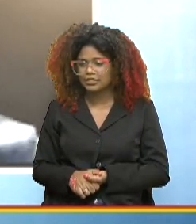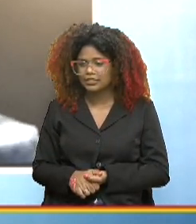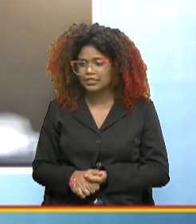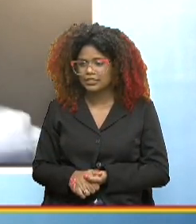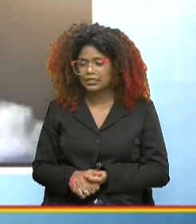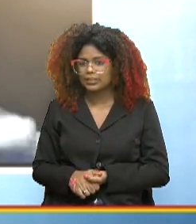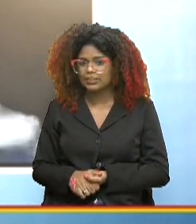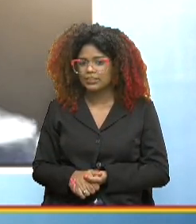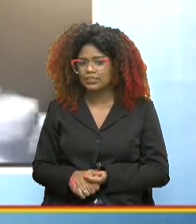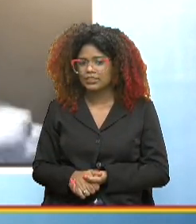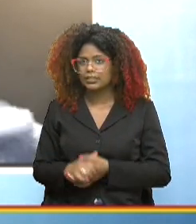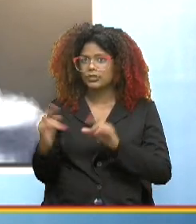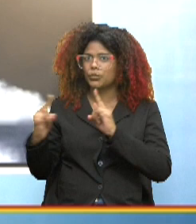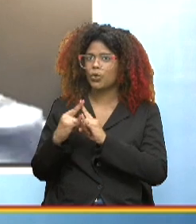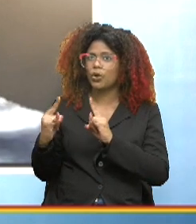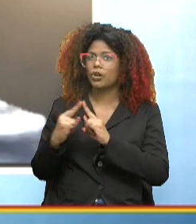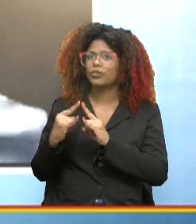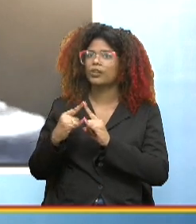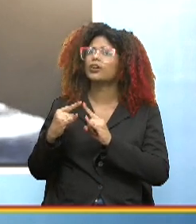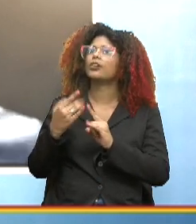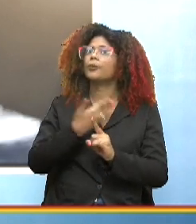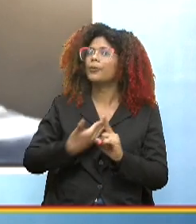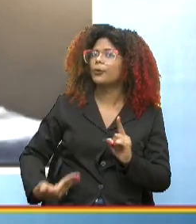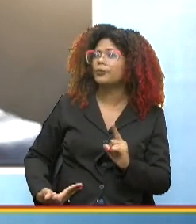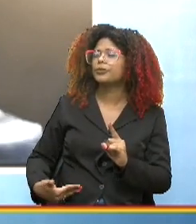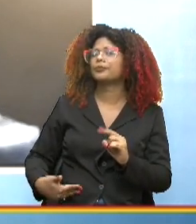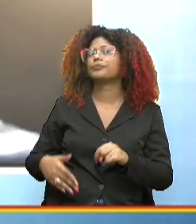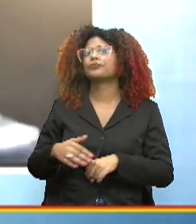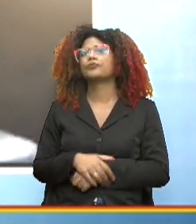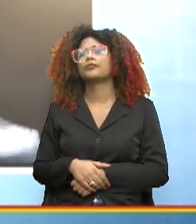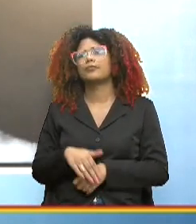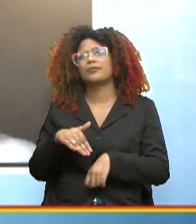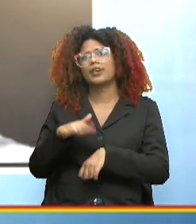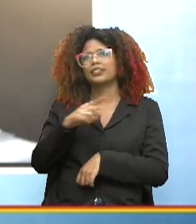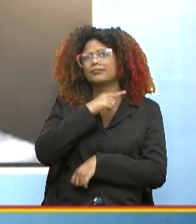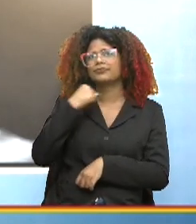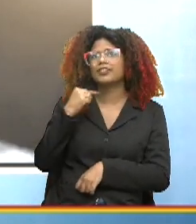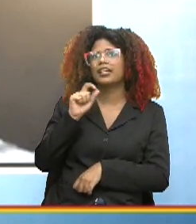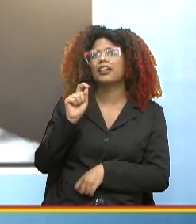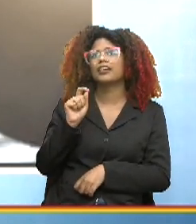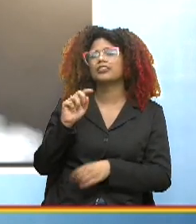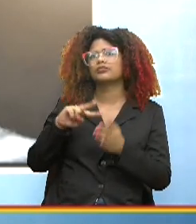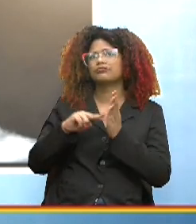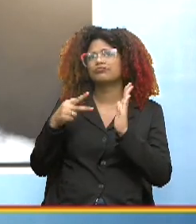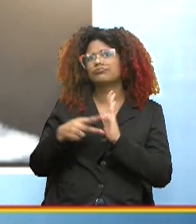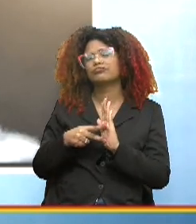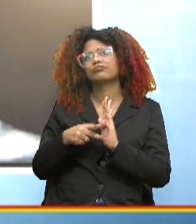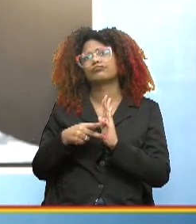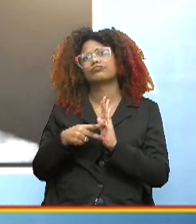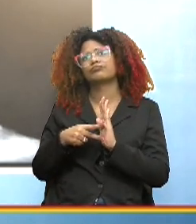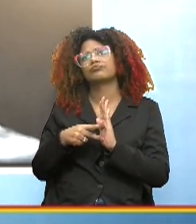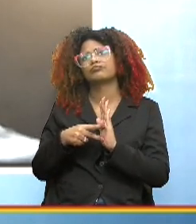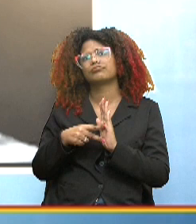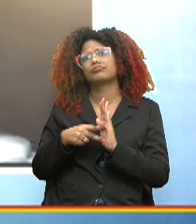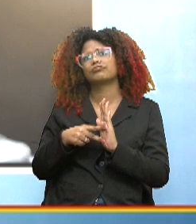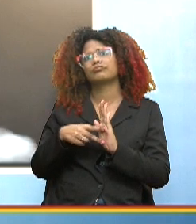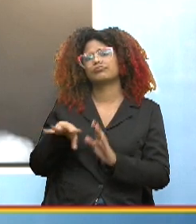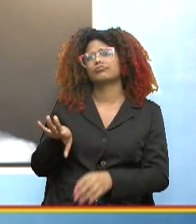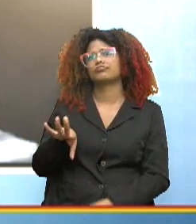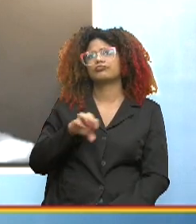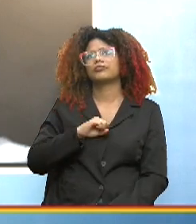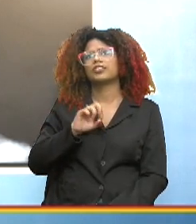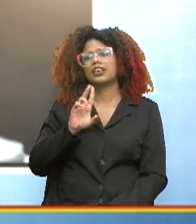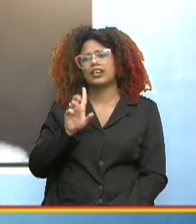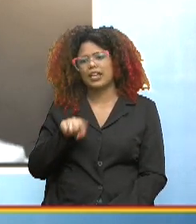o órgão público para mim mais atrasado É nesse sentido de afiliação é